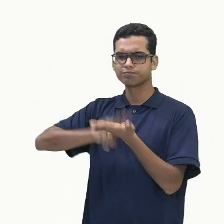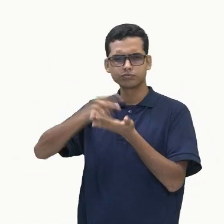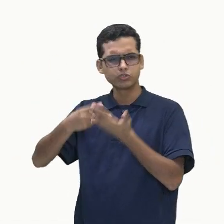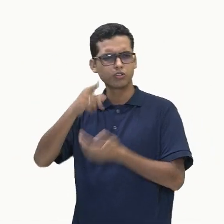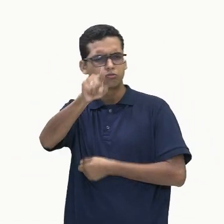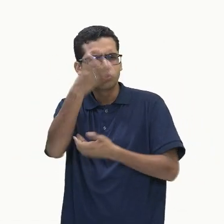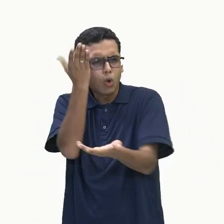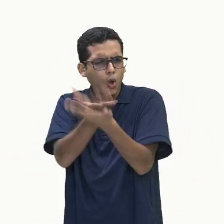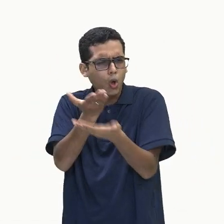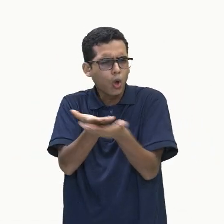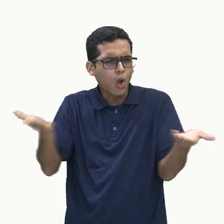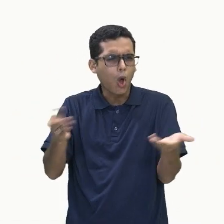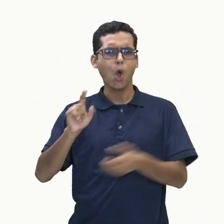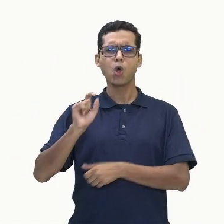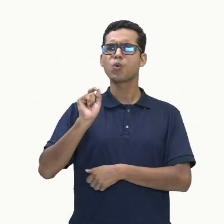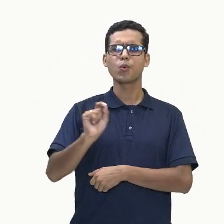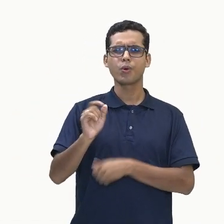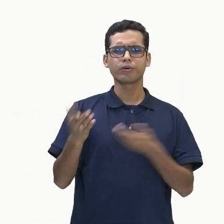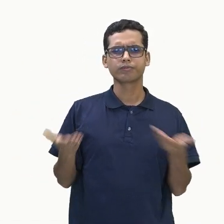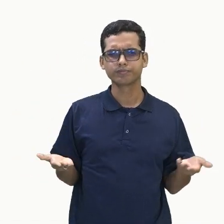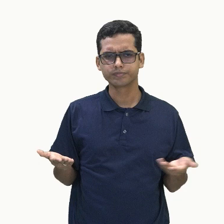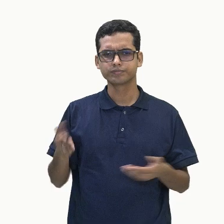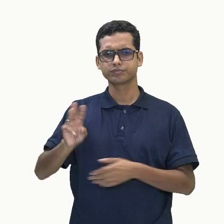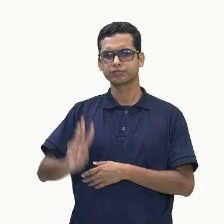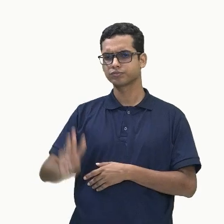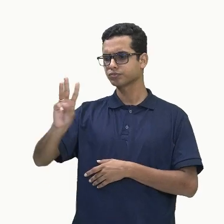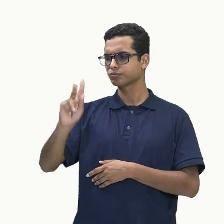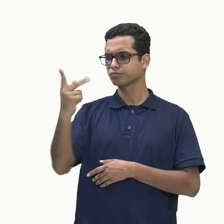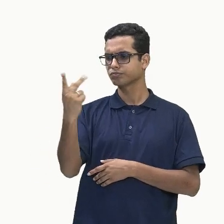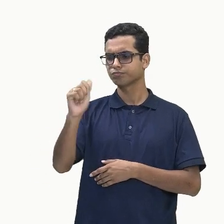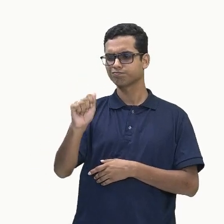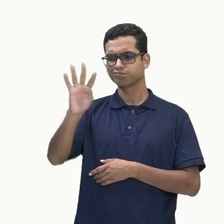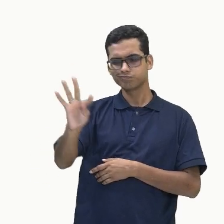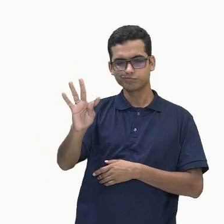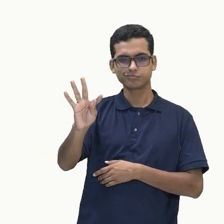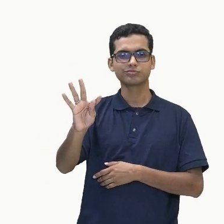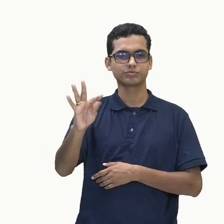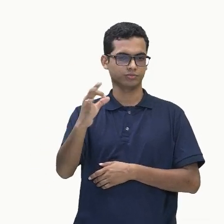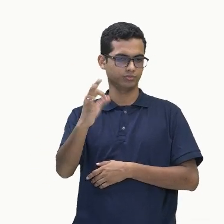O que você está estudando agora? What are you studying now?